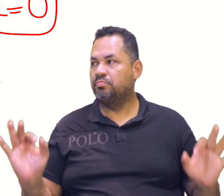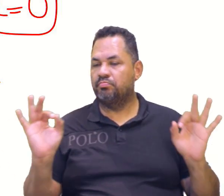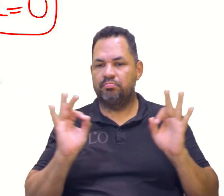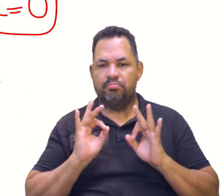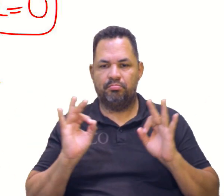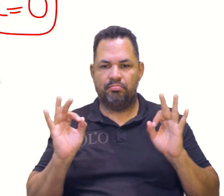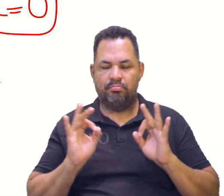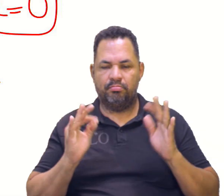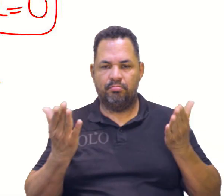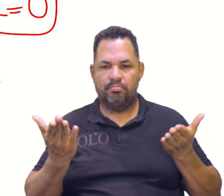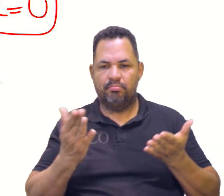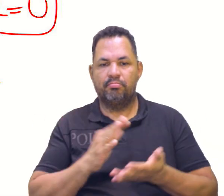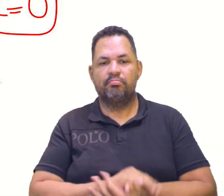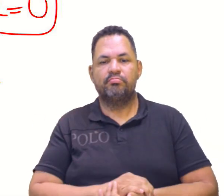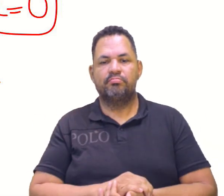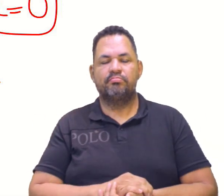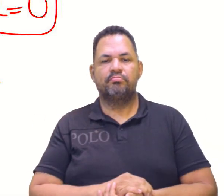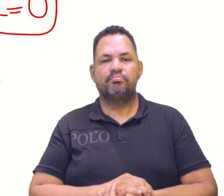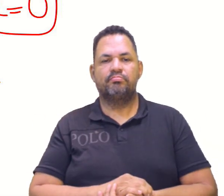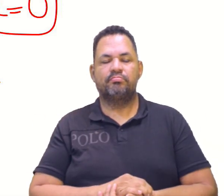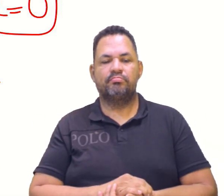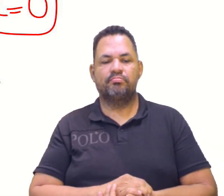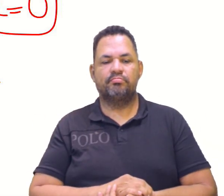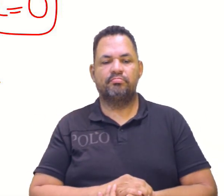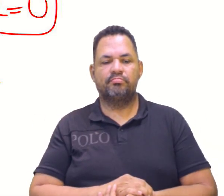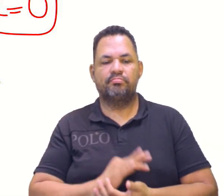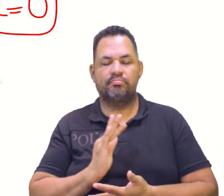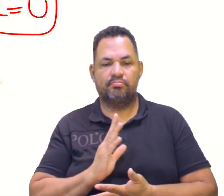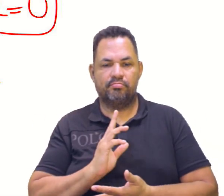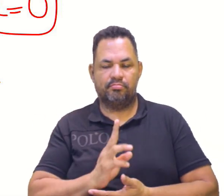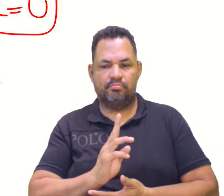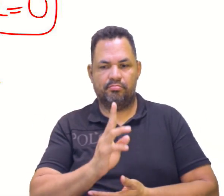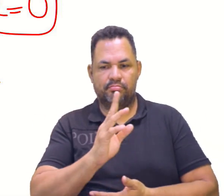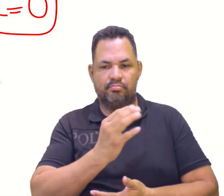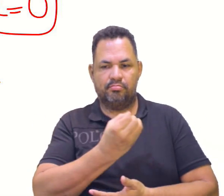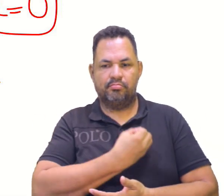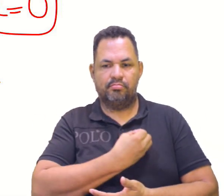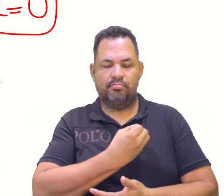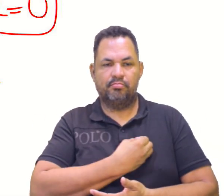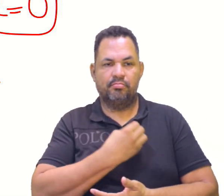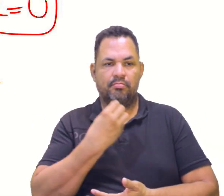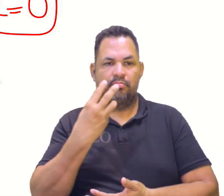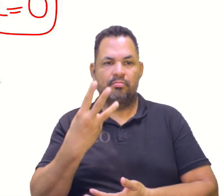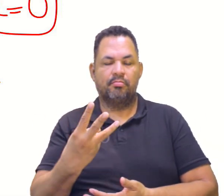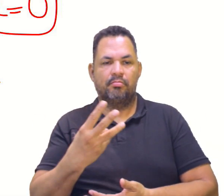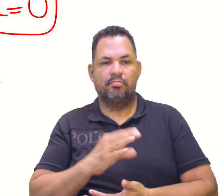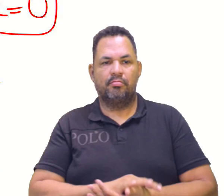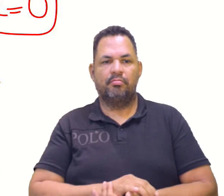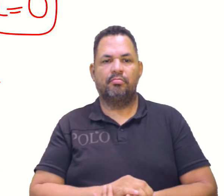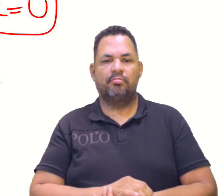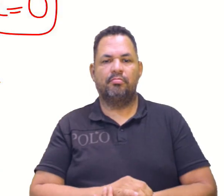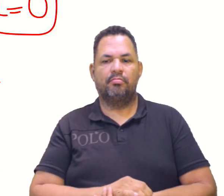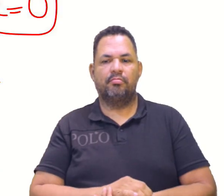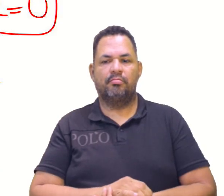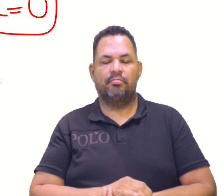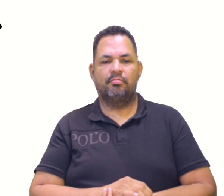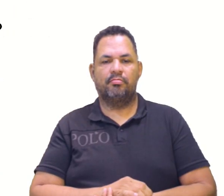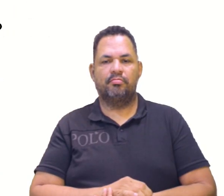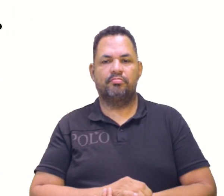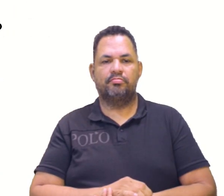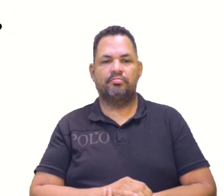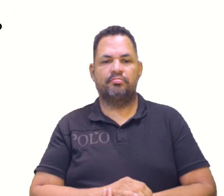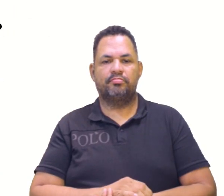Top das galáxias! Vamos lá, vamos em frente. Então, essa questão de número 3, vamos para... Se liga no Enem, bora ver?